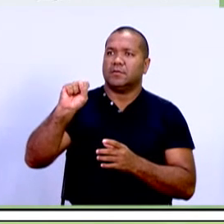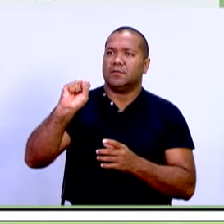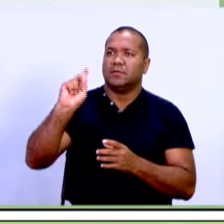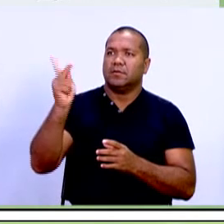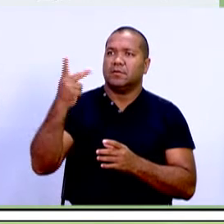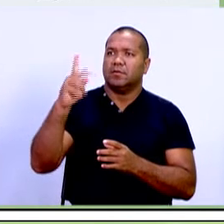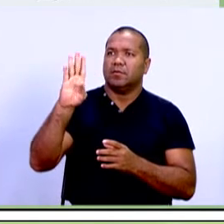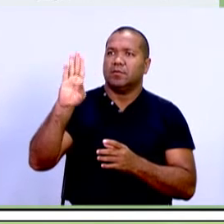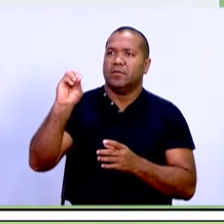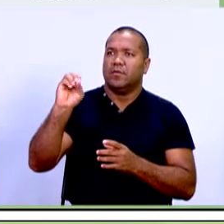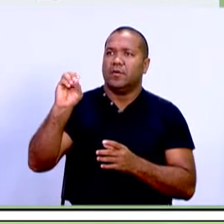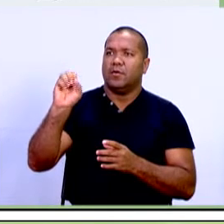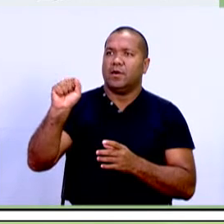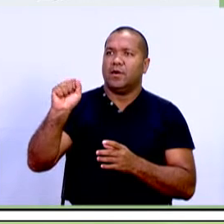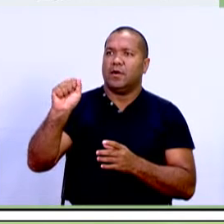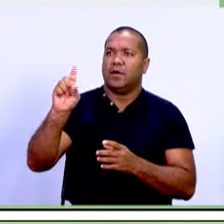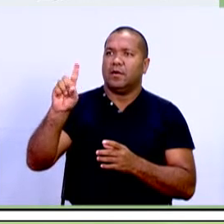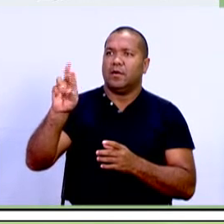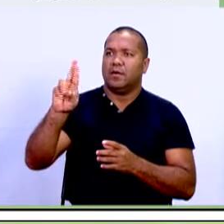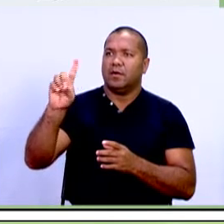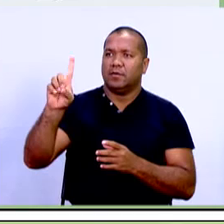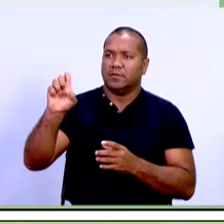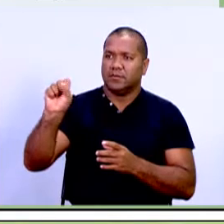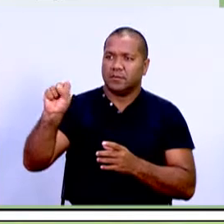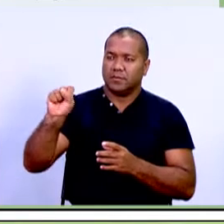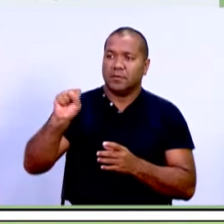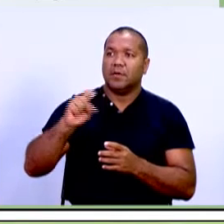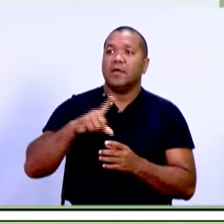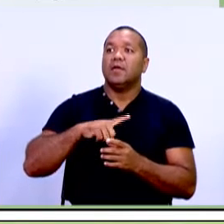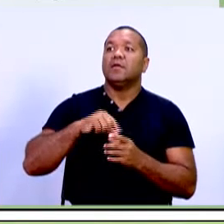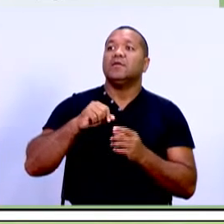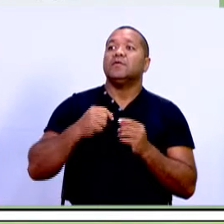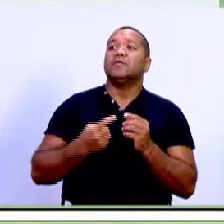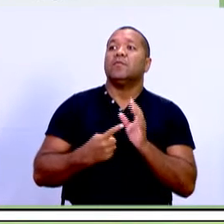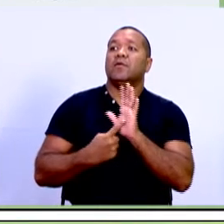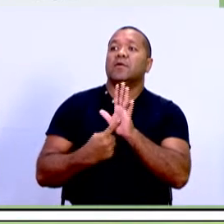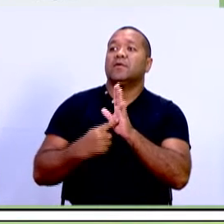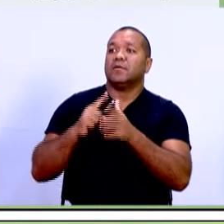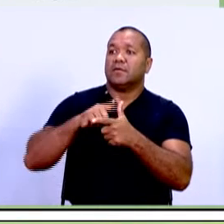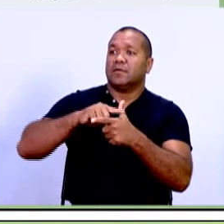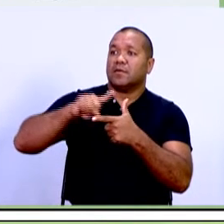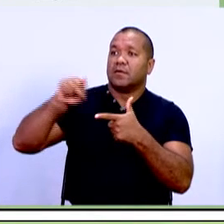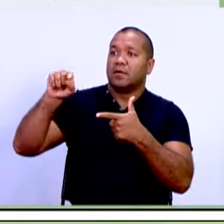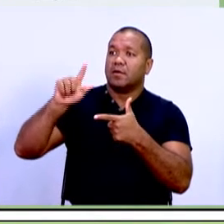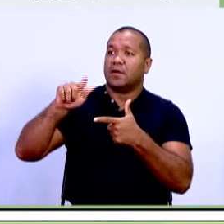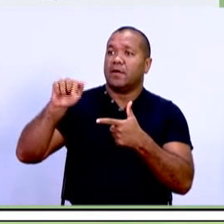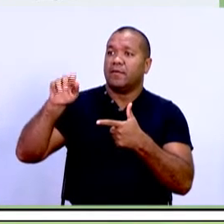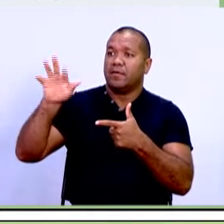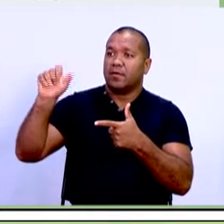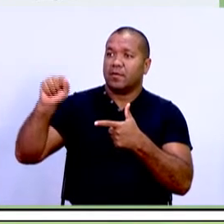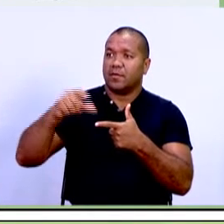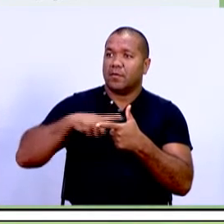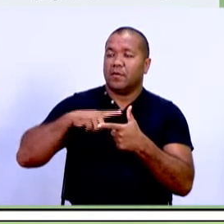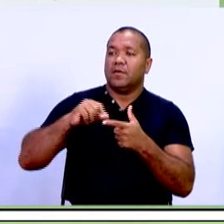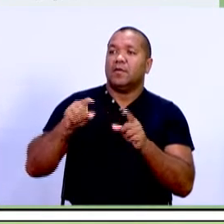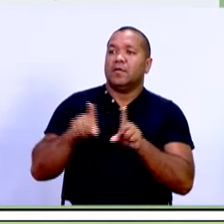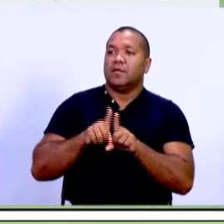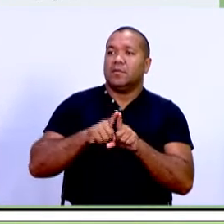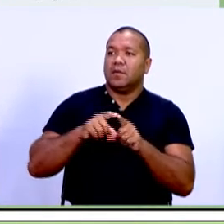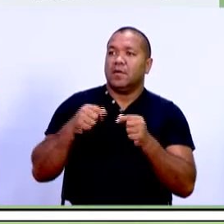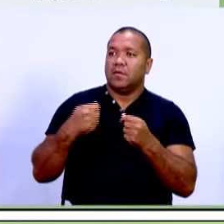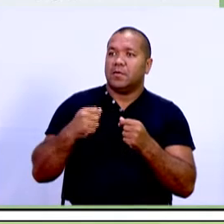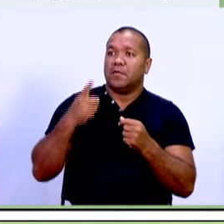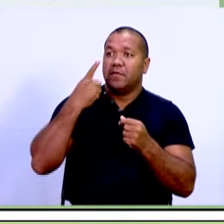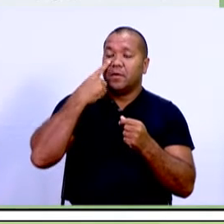aqui, é um painel, um dashboard com gráficos. O interessante desses dashboards é que eles são